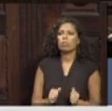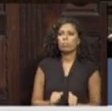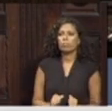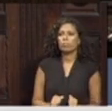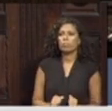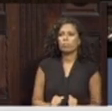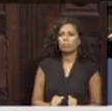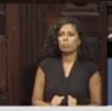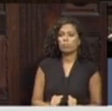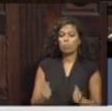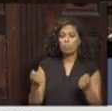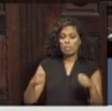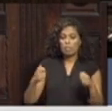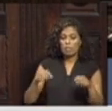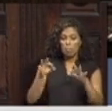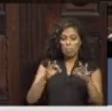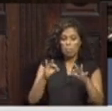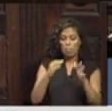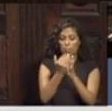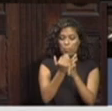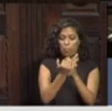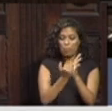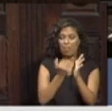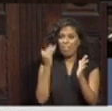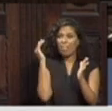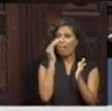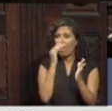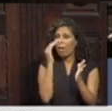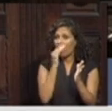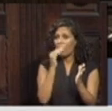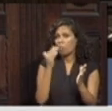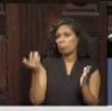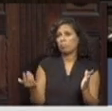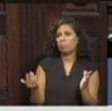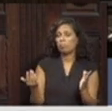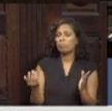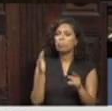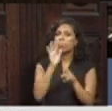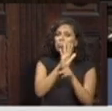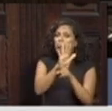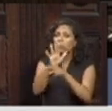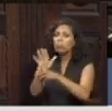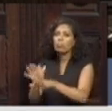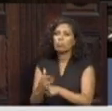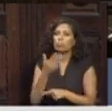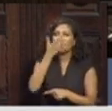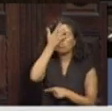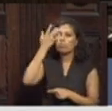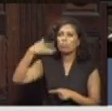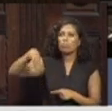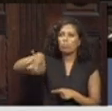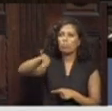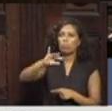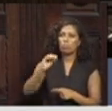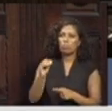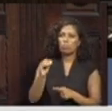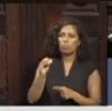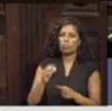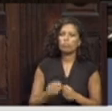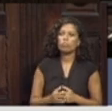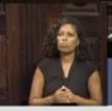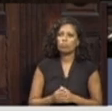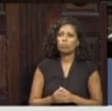Jungmann, para que o Ministério da Defesa assuma, afinal de contas, as suas responsabilidades, porque a União não